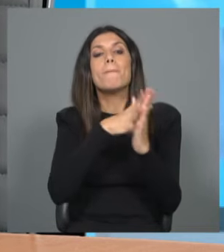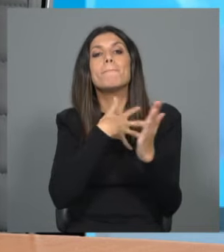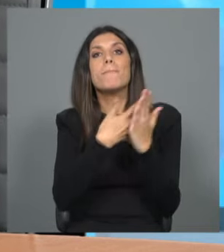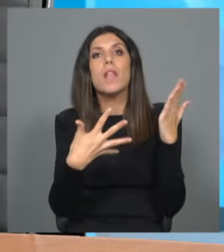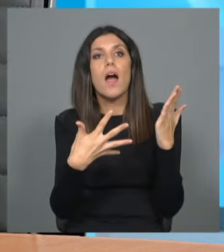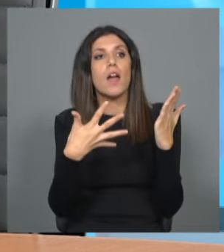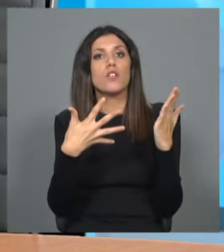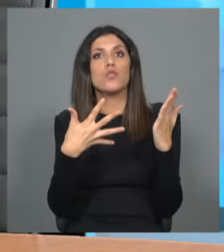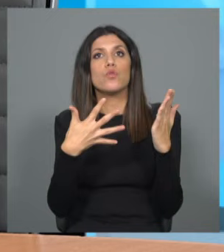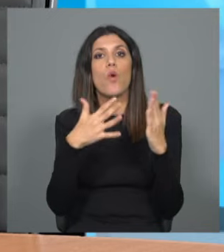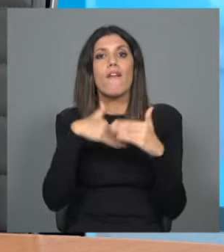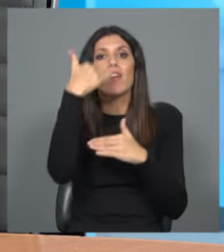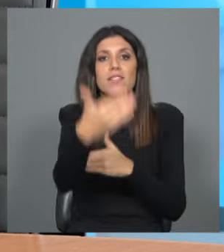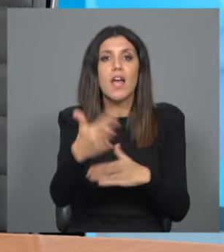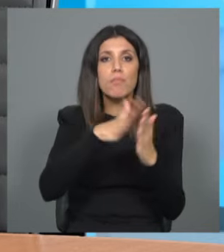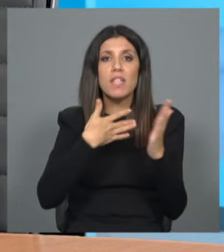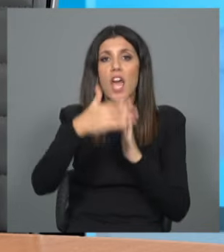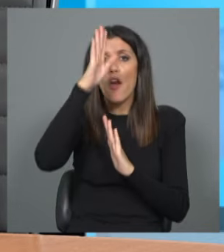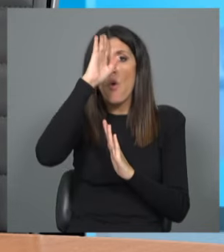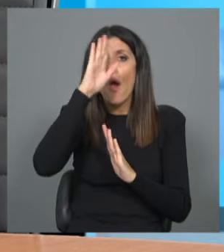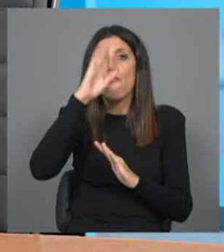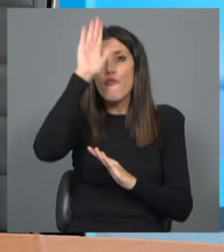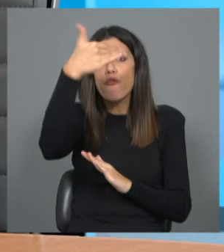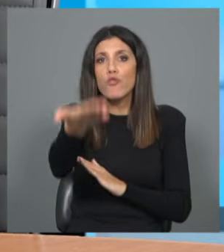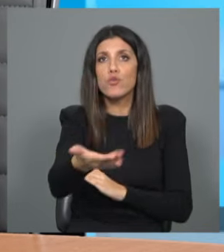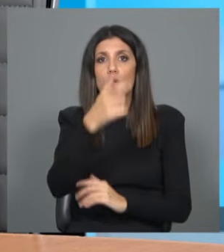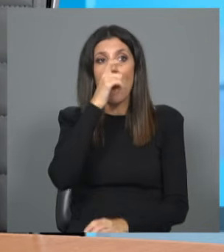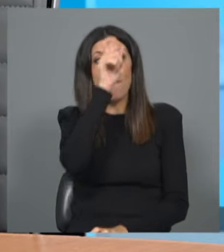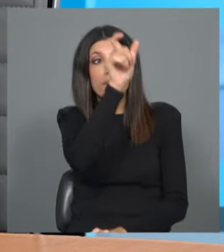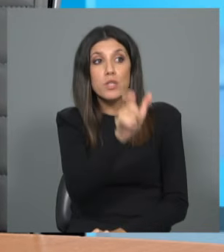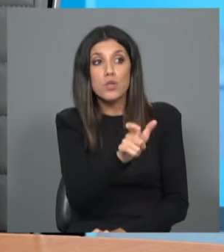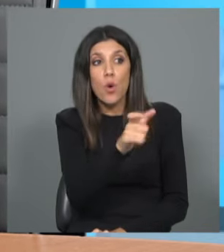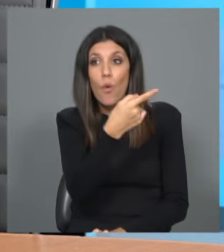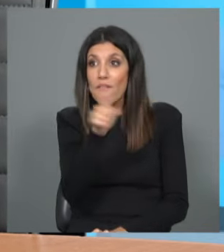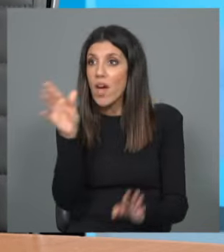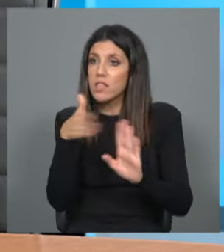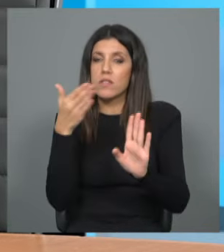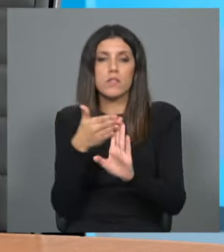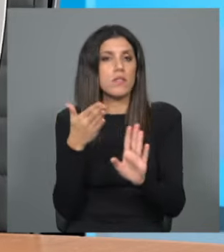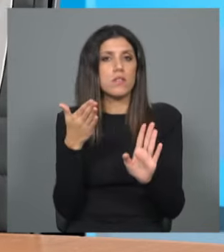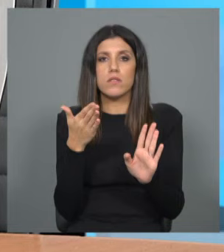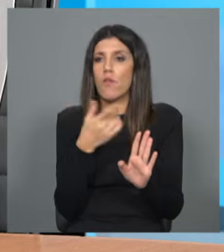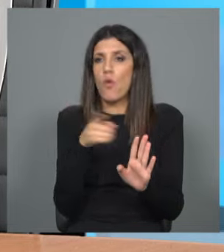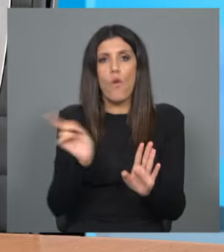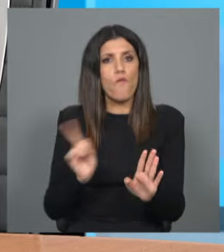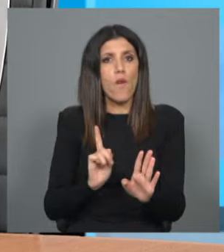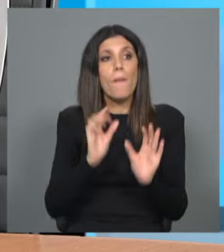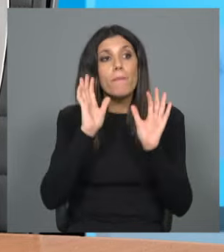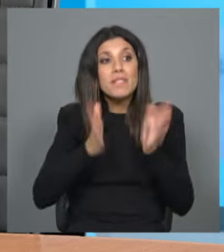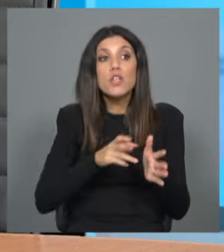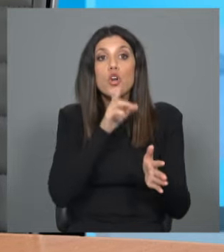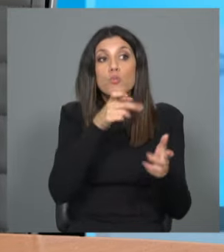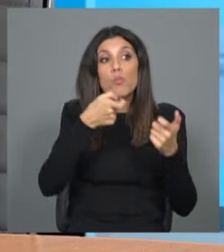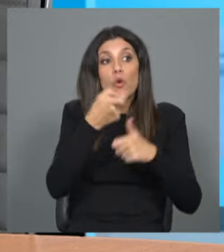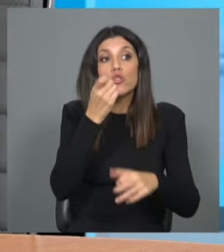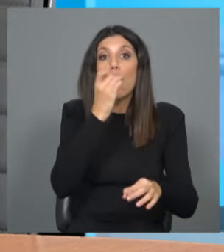de agora, mas planear para o futuro, para evitar que estas pessoas tenham que recorrer ao serviço de urgência quando não precisam disso, mas precisam de outro tipo de resposta. Se não